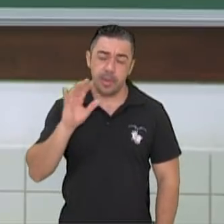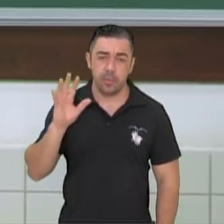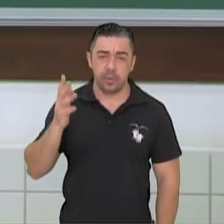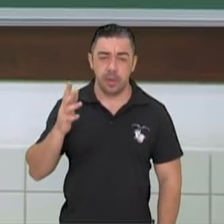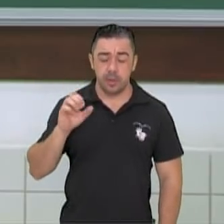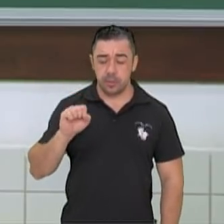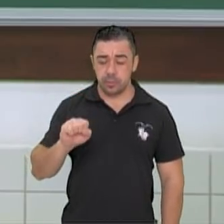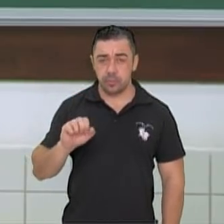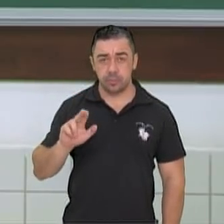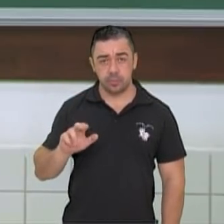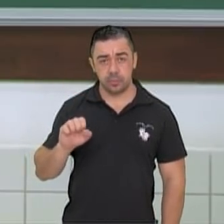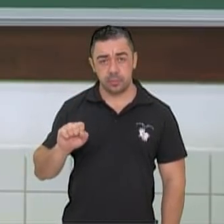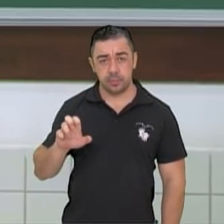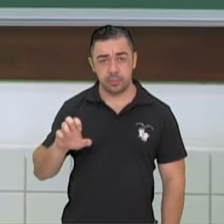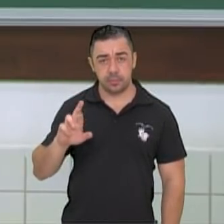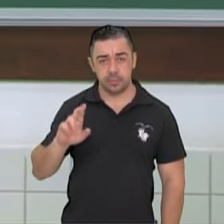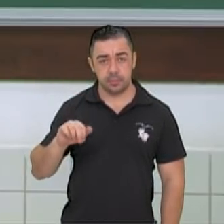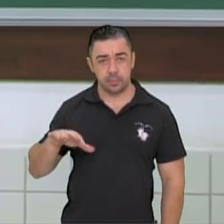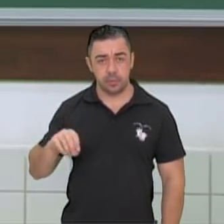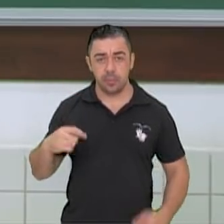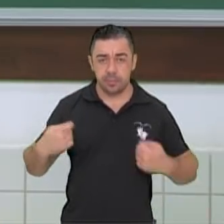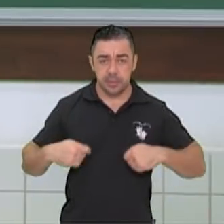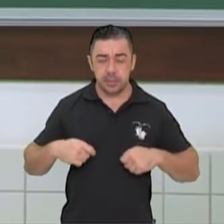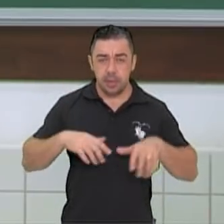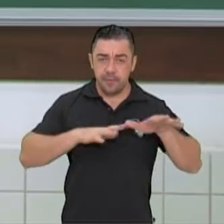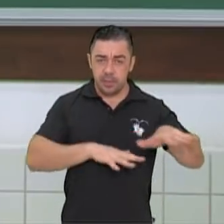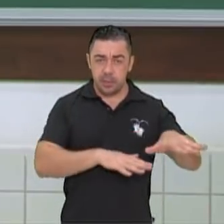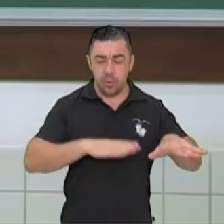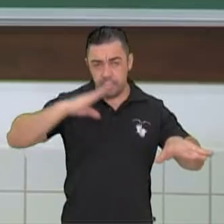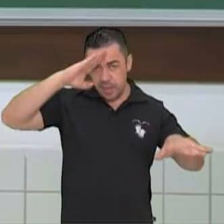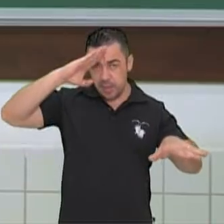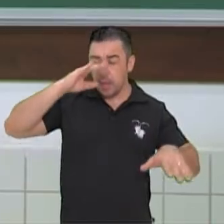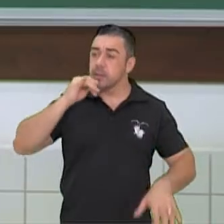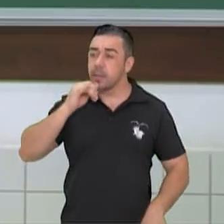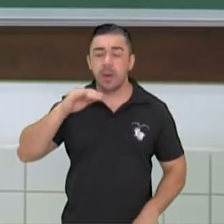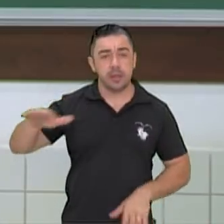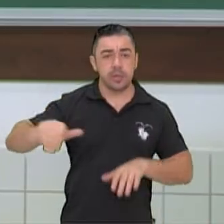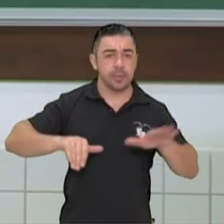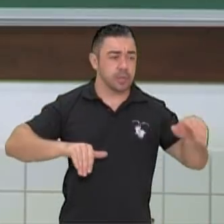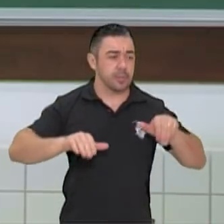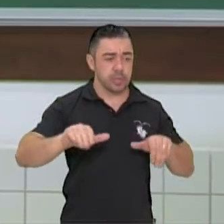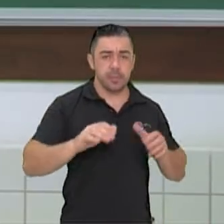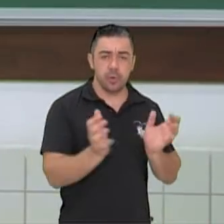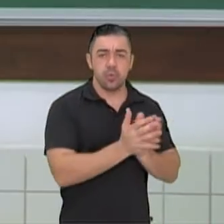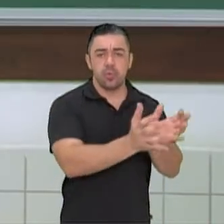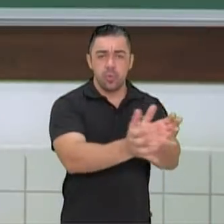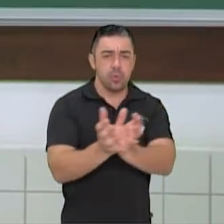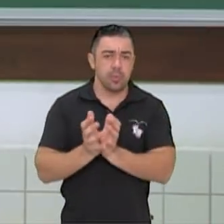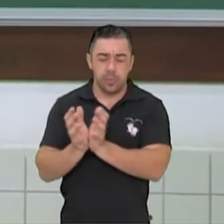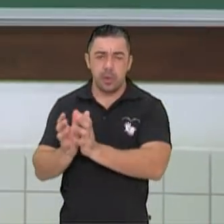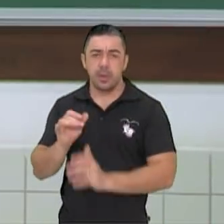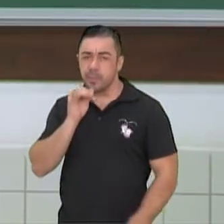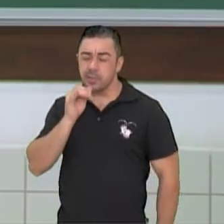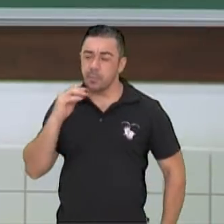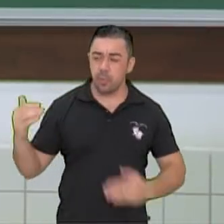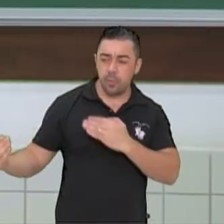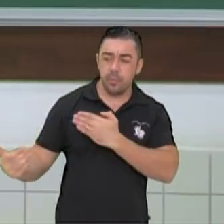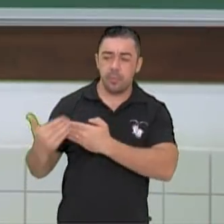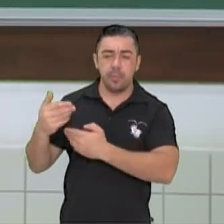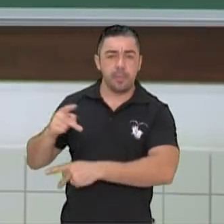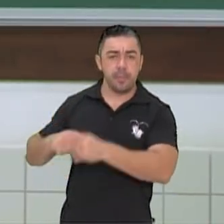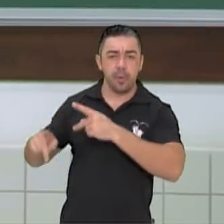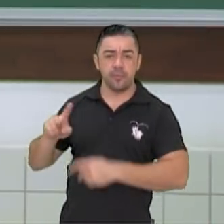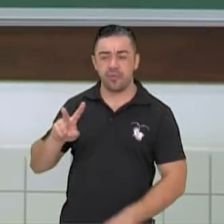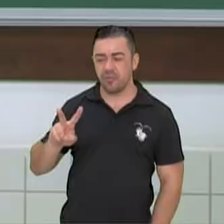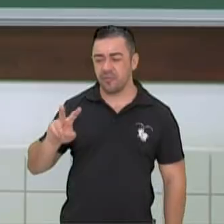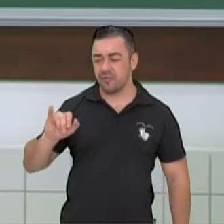suzerano precisando de um serviço militar. Está acontecendo uma invasão, seja de um povo viking, seja de uma expansão árabe, por exemplo. Nós